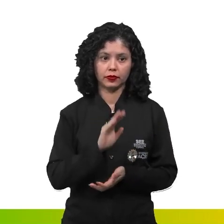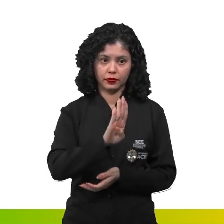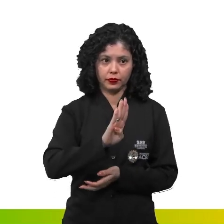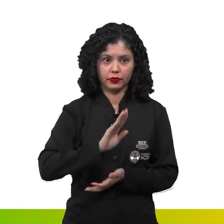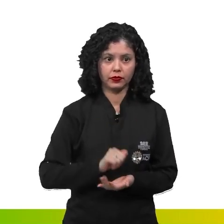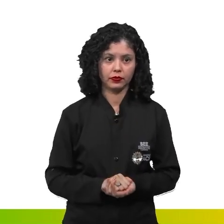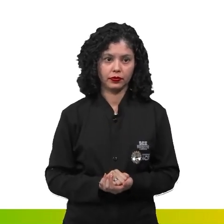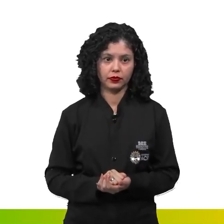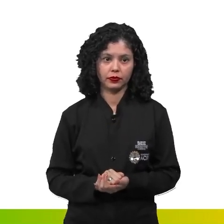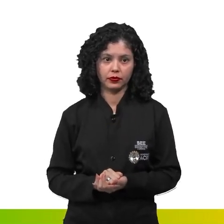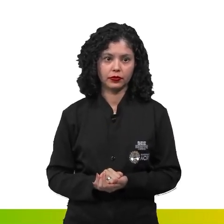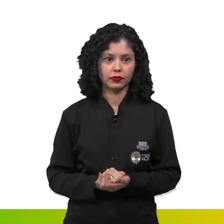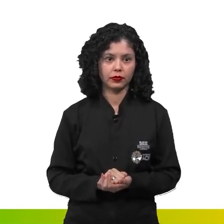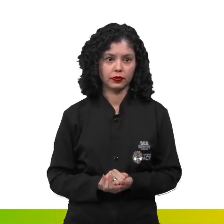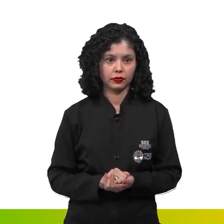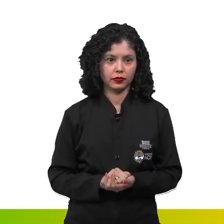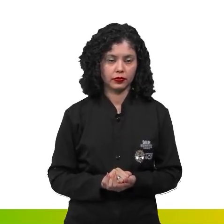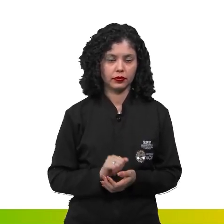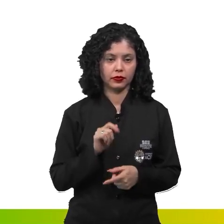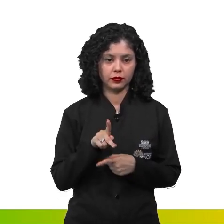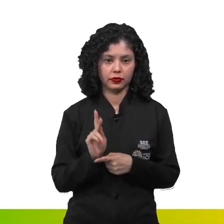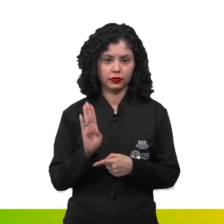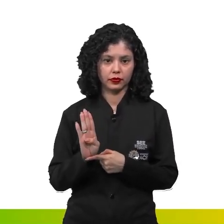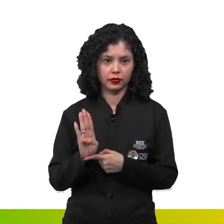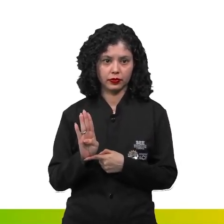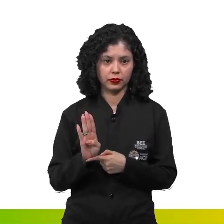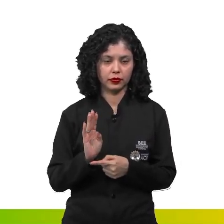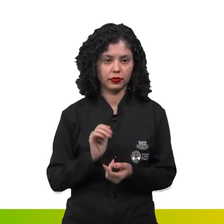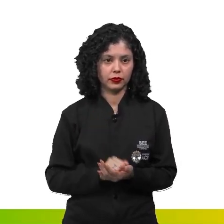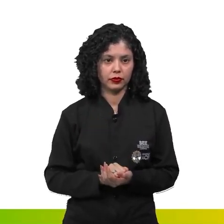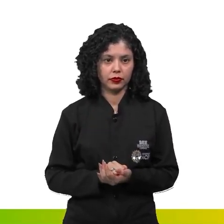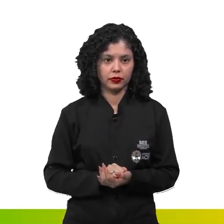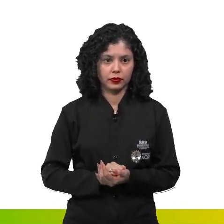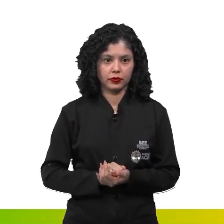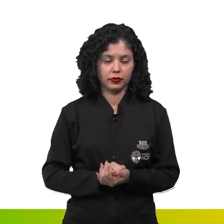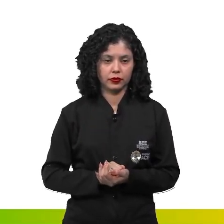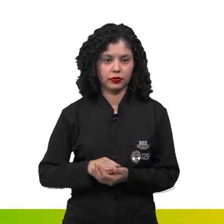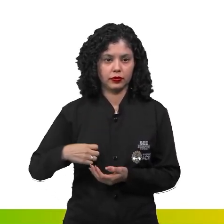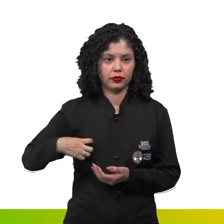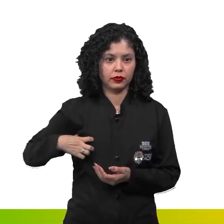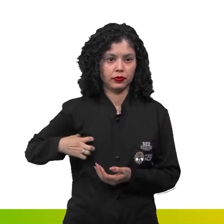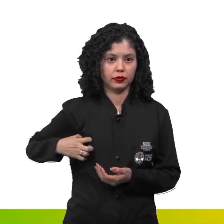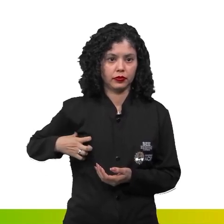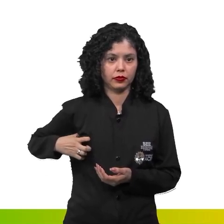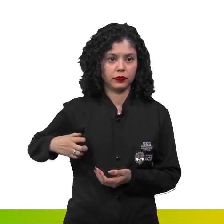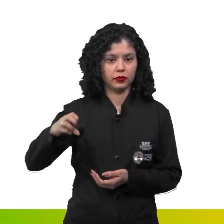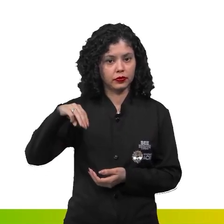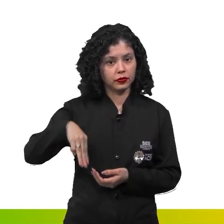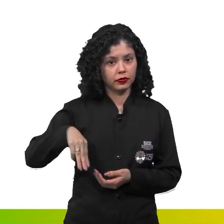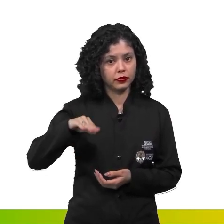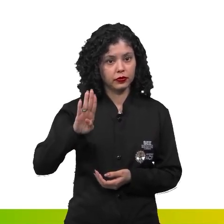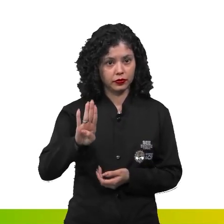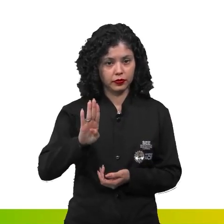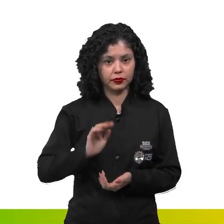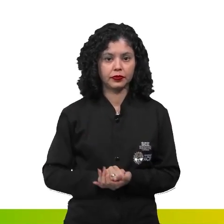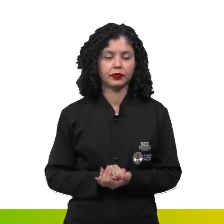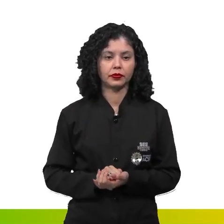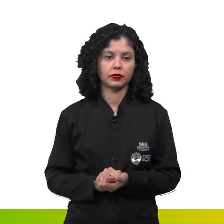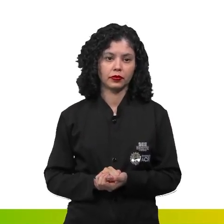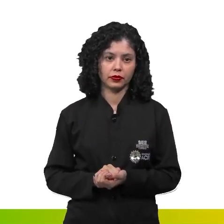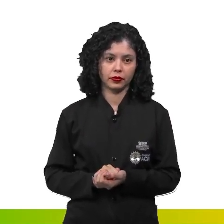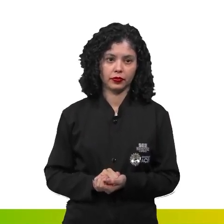byte, a segunda, kilobytes, e o kilobytes ele é menor que o megabyte.